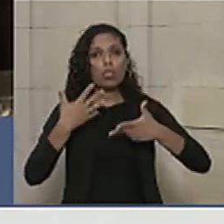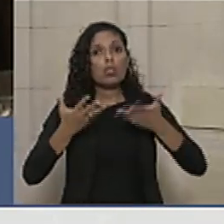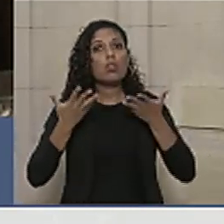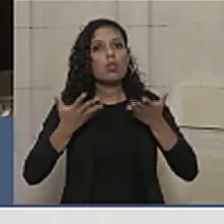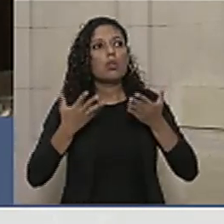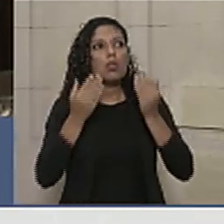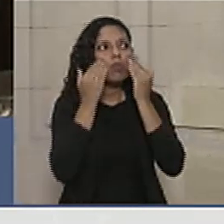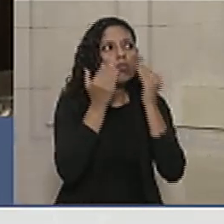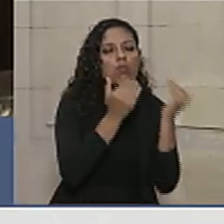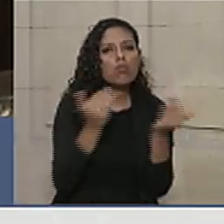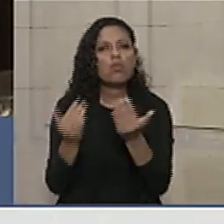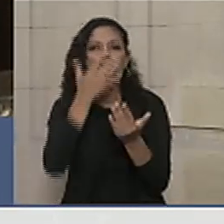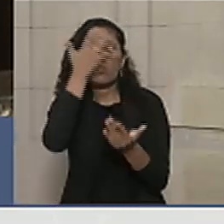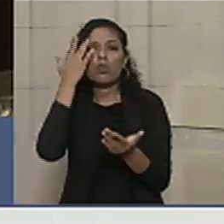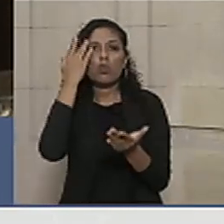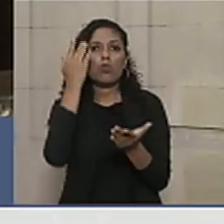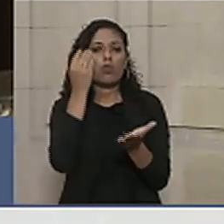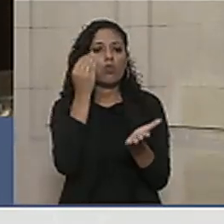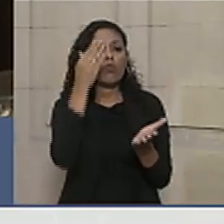queira demonstrar.